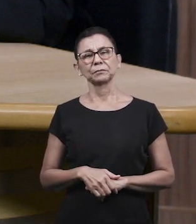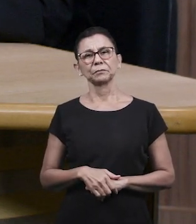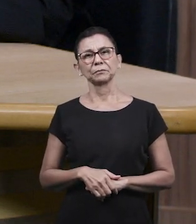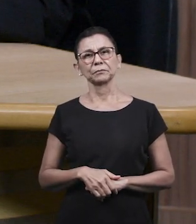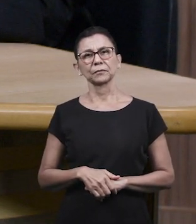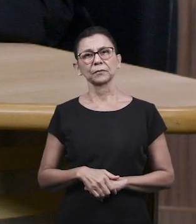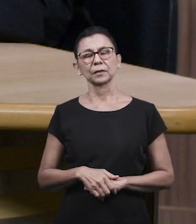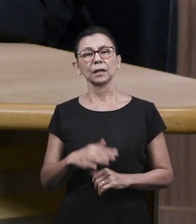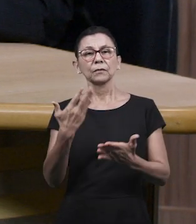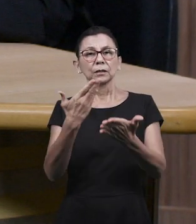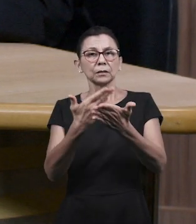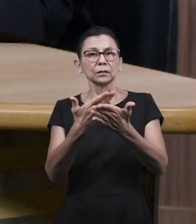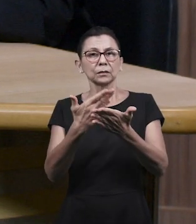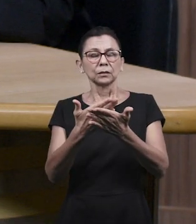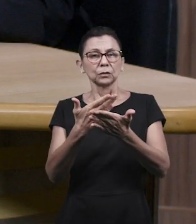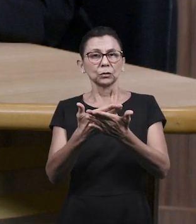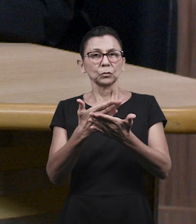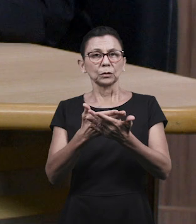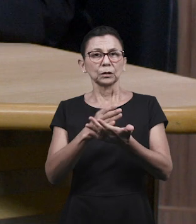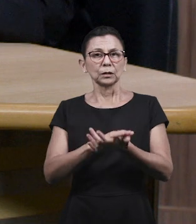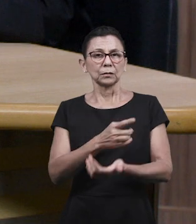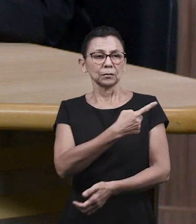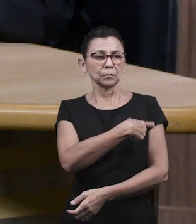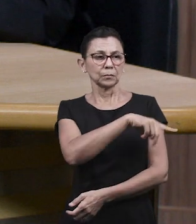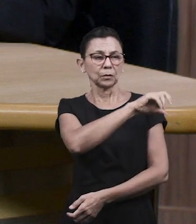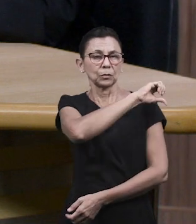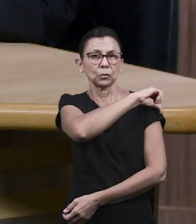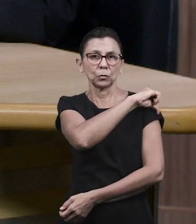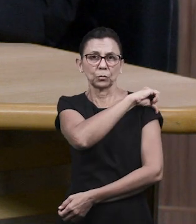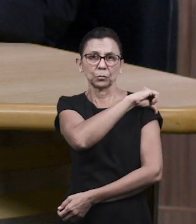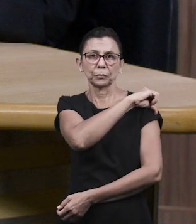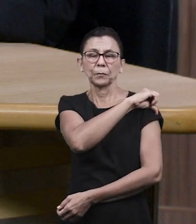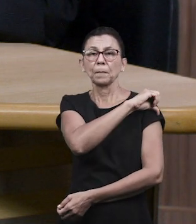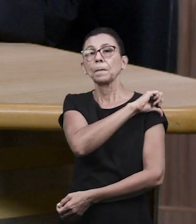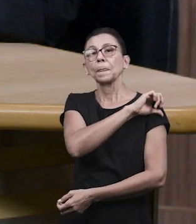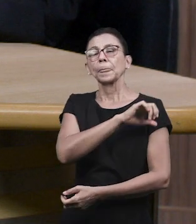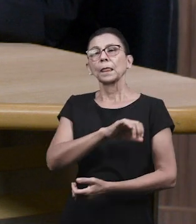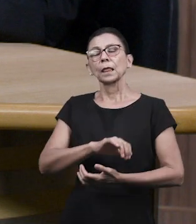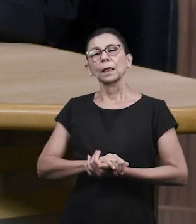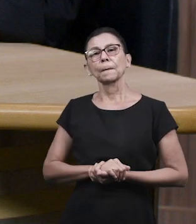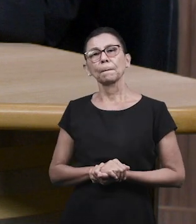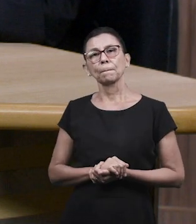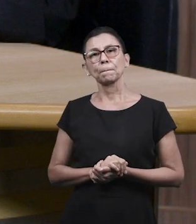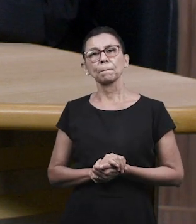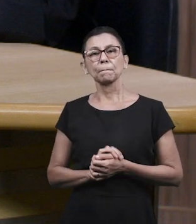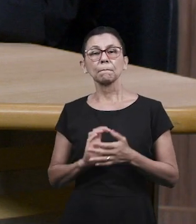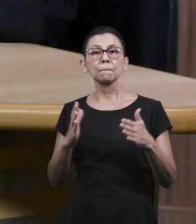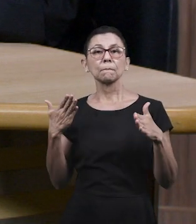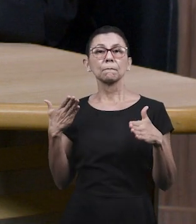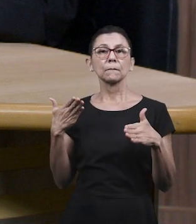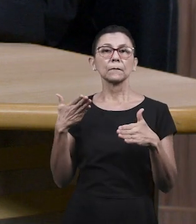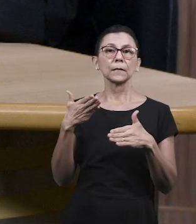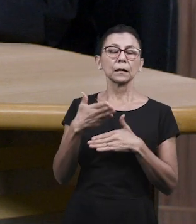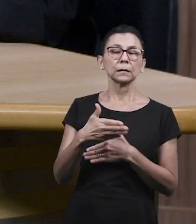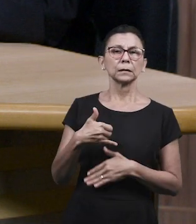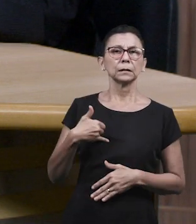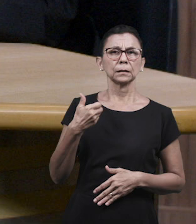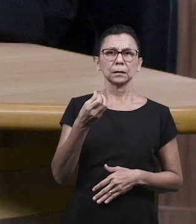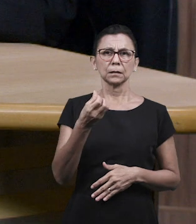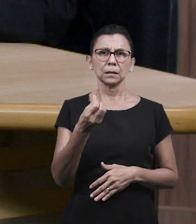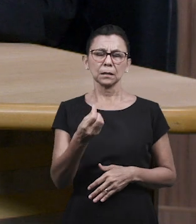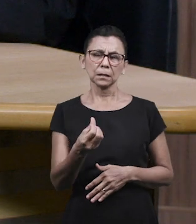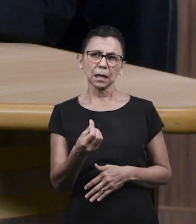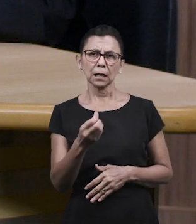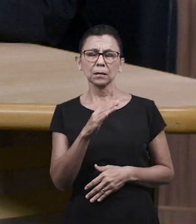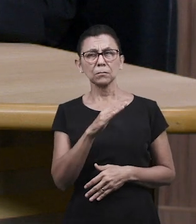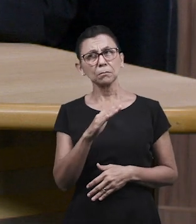assim. E o 1º ano ele foi muito bem, e ele entrou porque ele podia entrar com 6 anos, ele tinha 6 anos